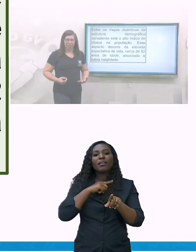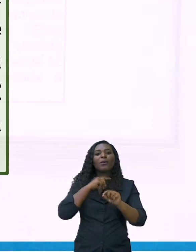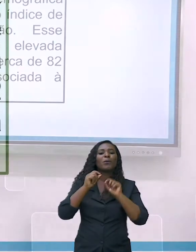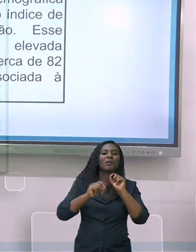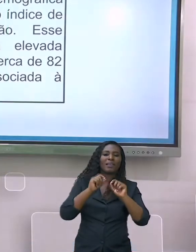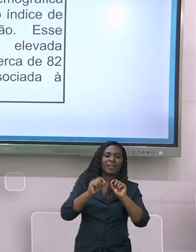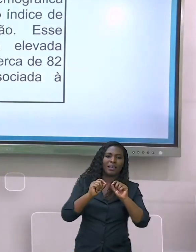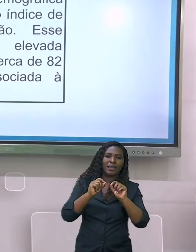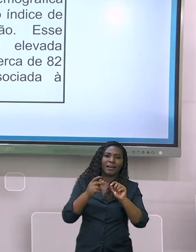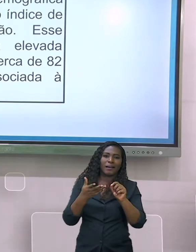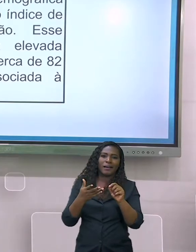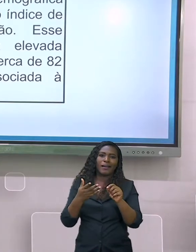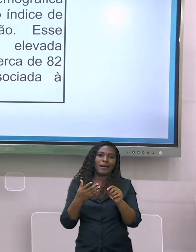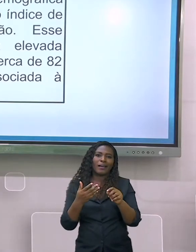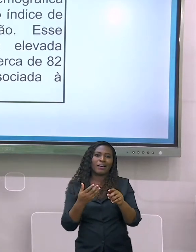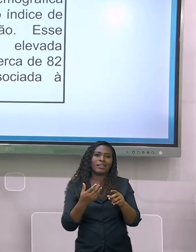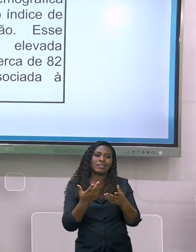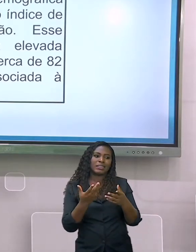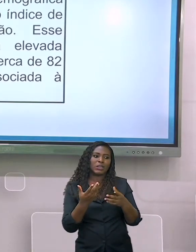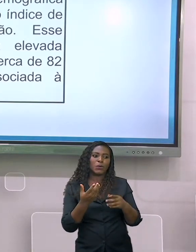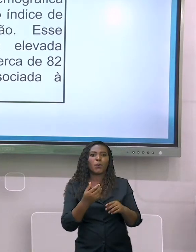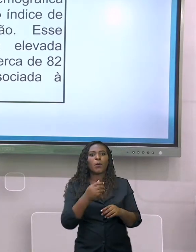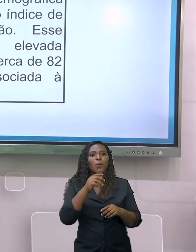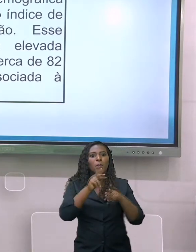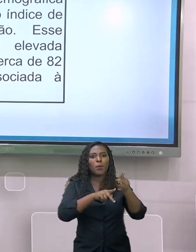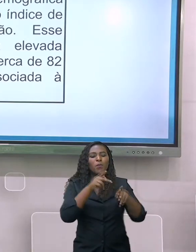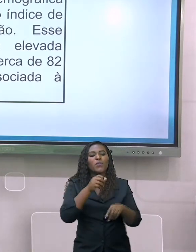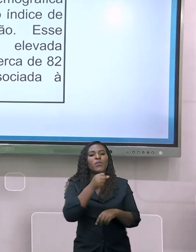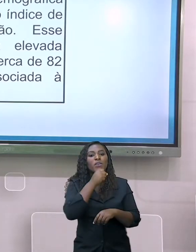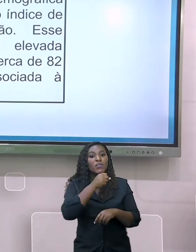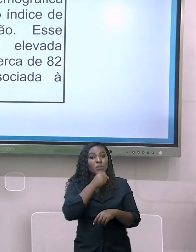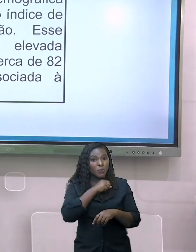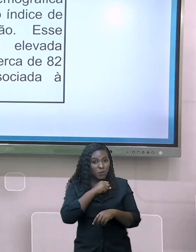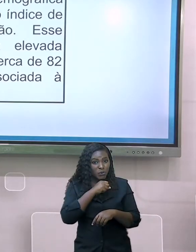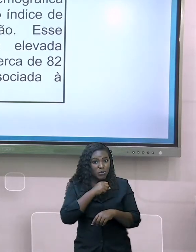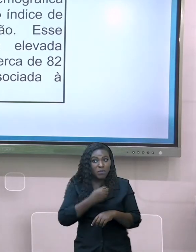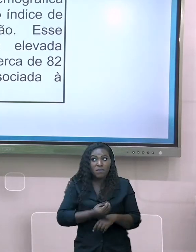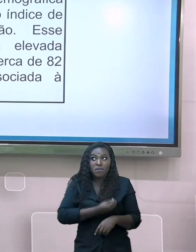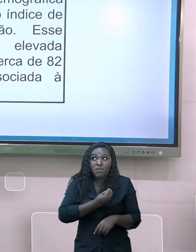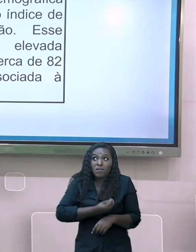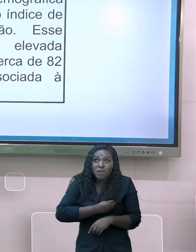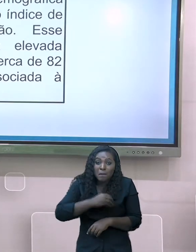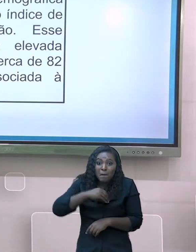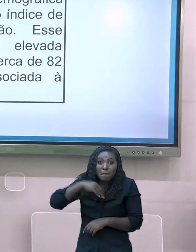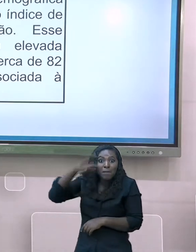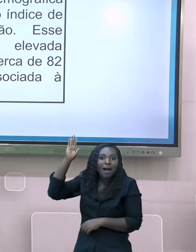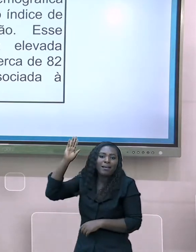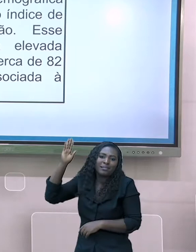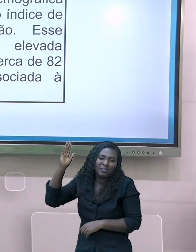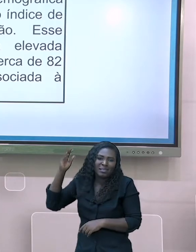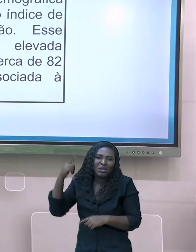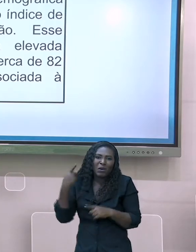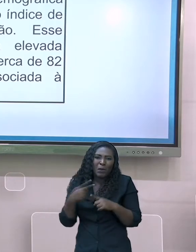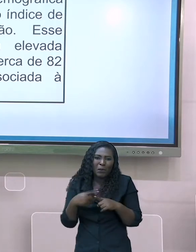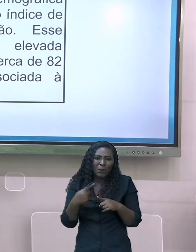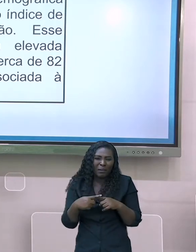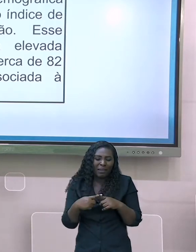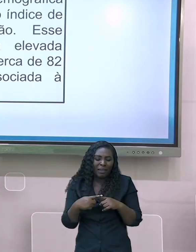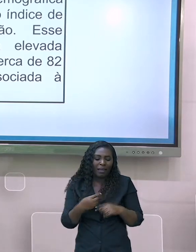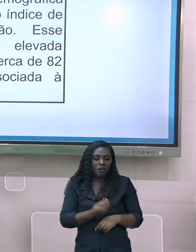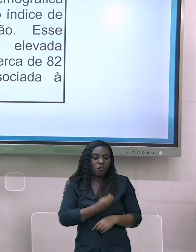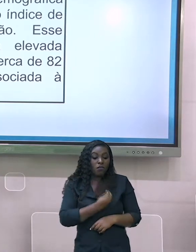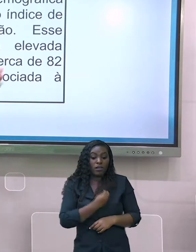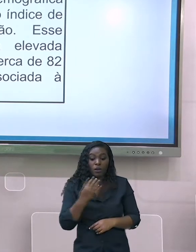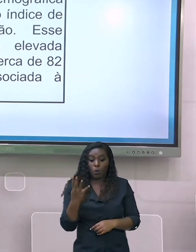é excelente. Nós já falamos para vocês, né, que até a autoestima,